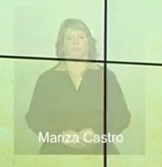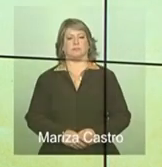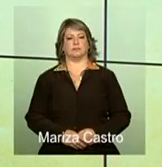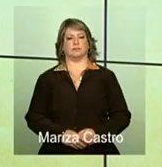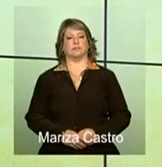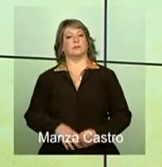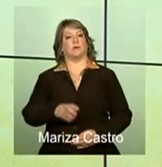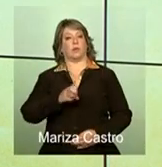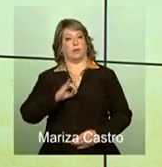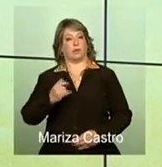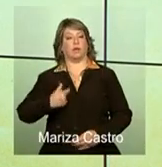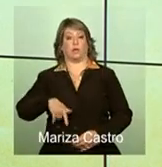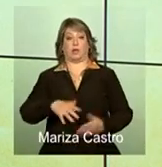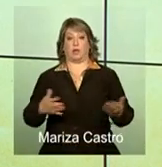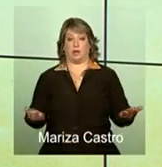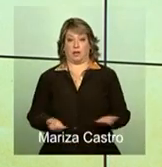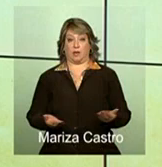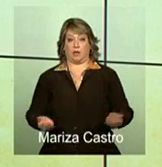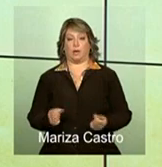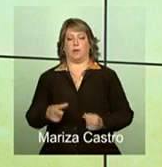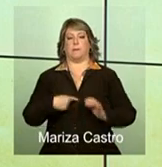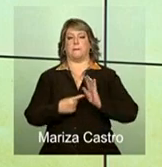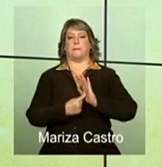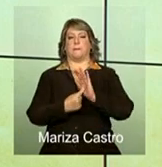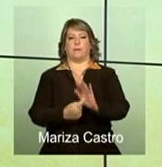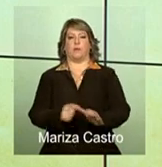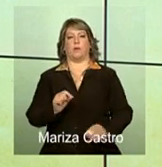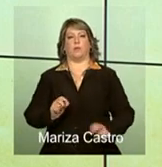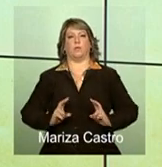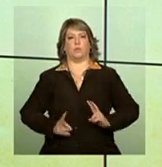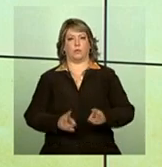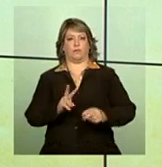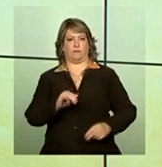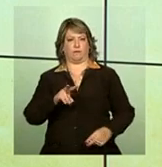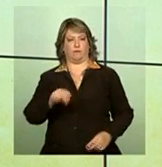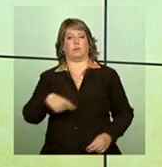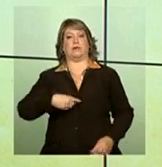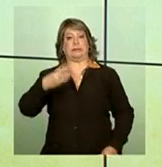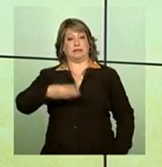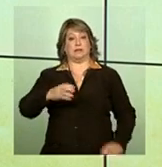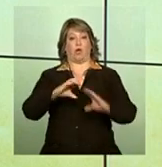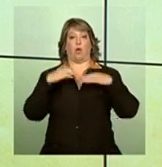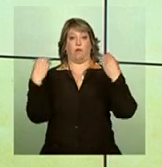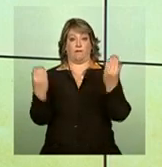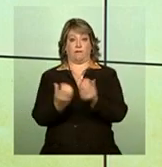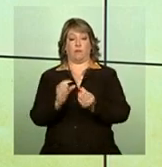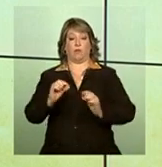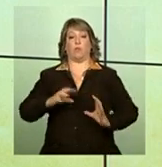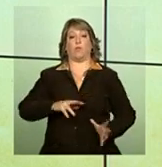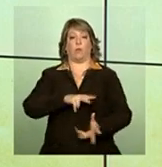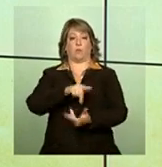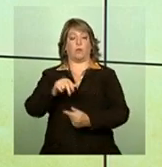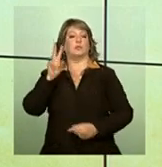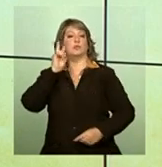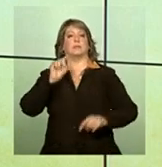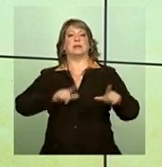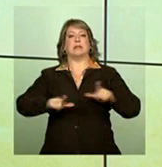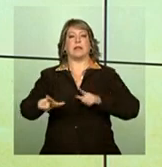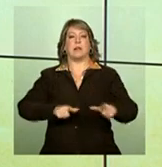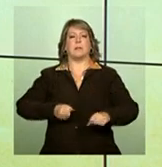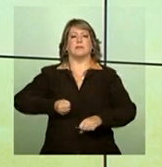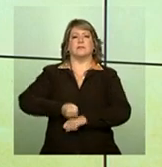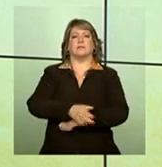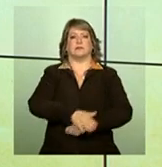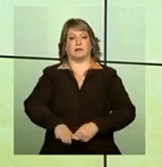Olá, interrompemos a programação para voltar a acompanhar ao vivo a terceira Conferência Global sobre Trabalho Infantil,